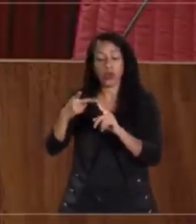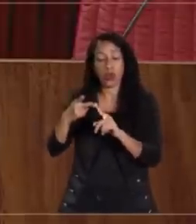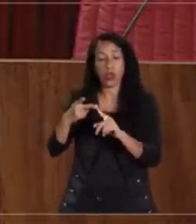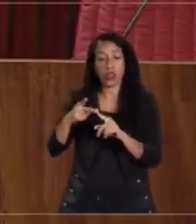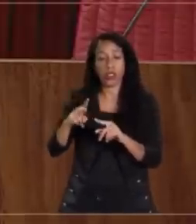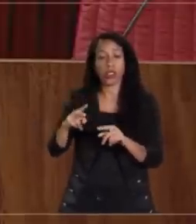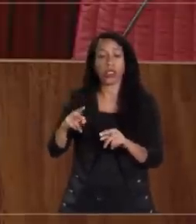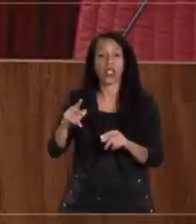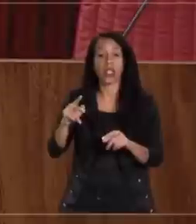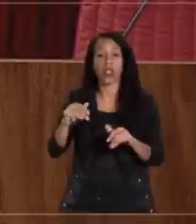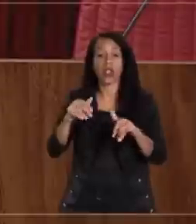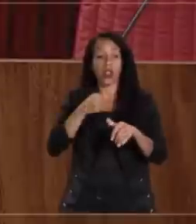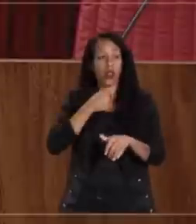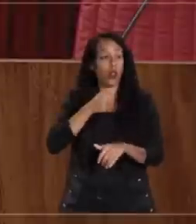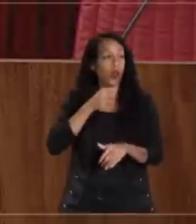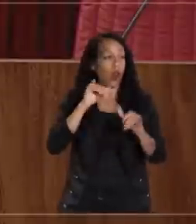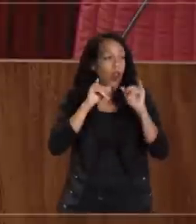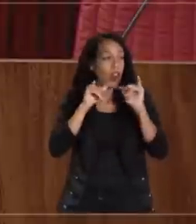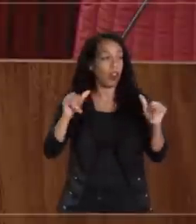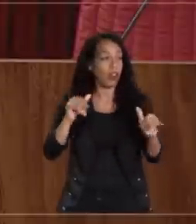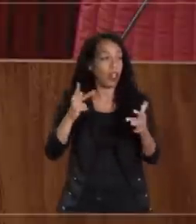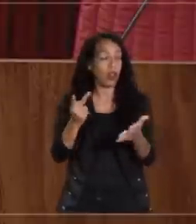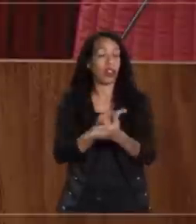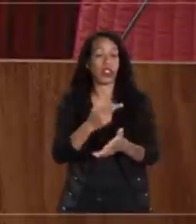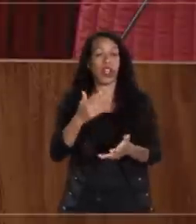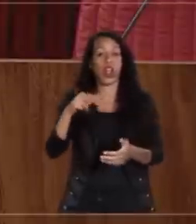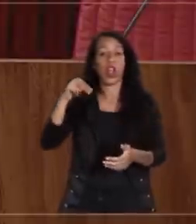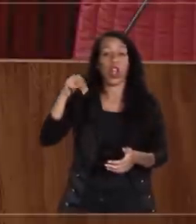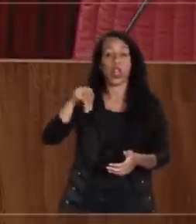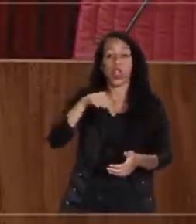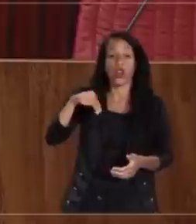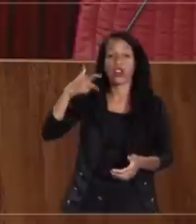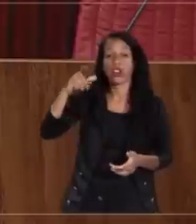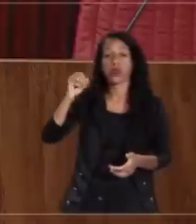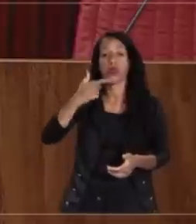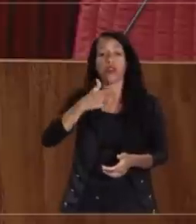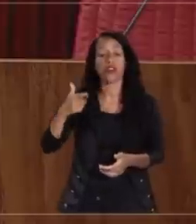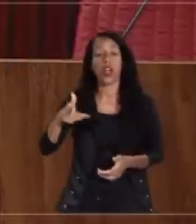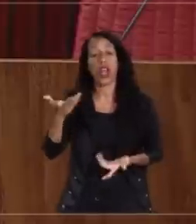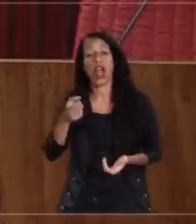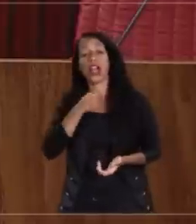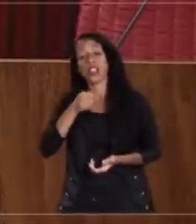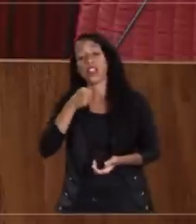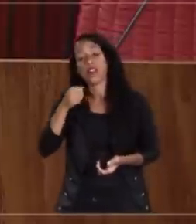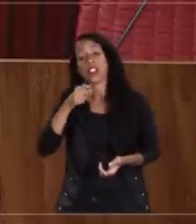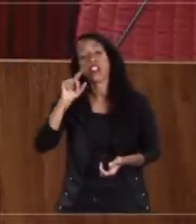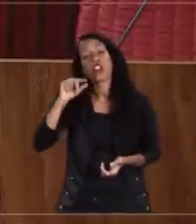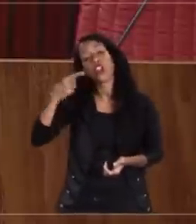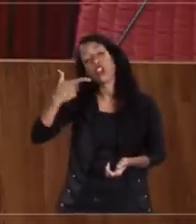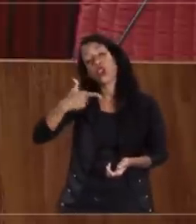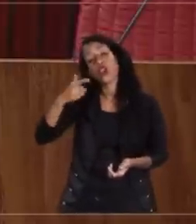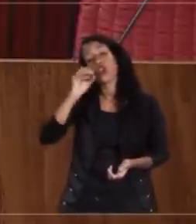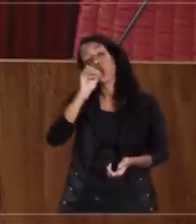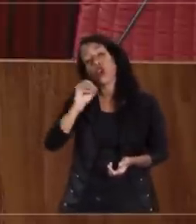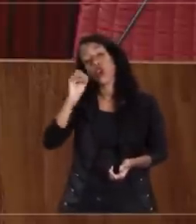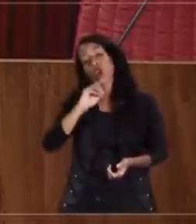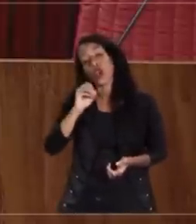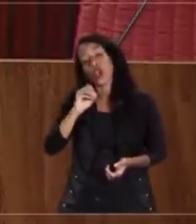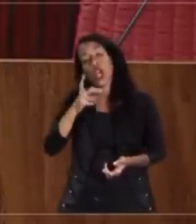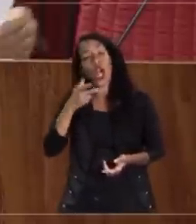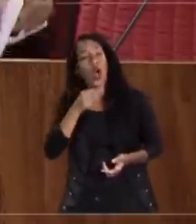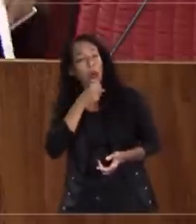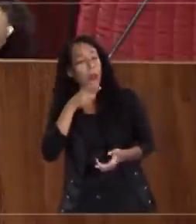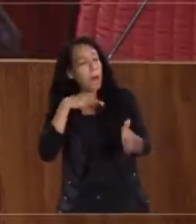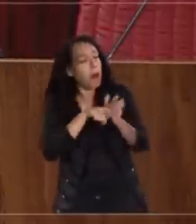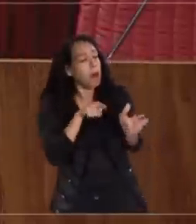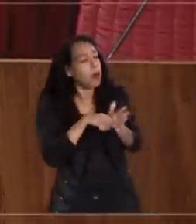em 1º de novembro de 2022. Com relação à entrevista do dia 2 de outubro, instigado pelos repórteres a se manifestar